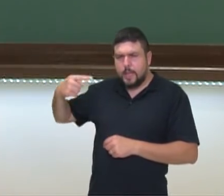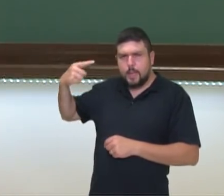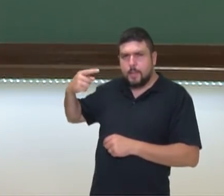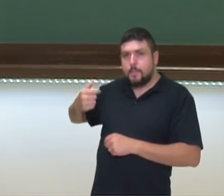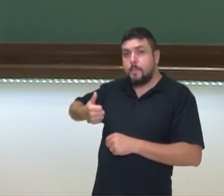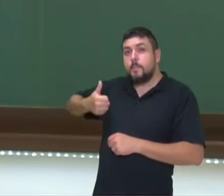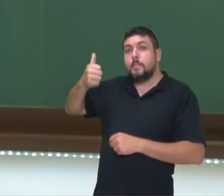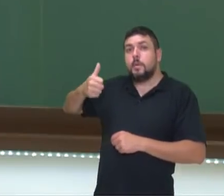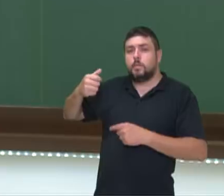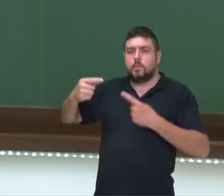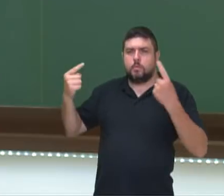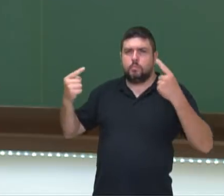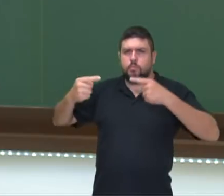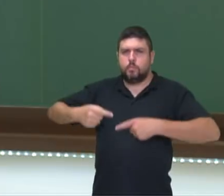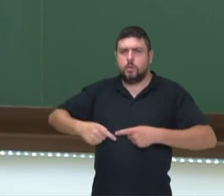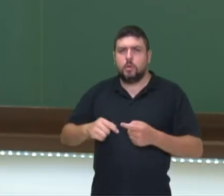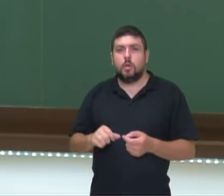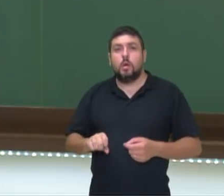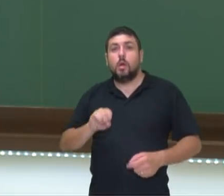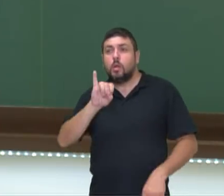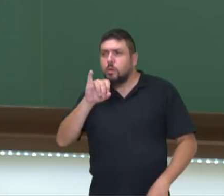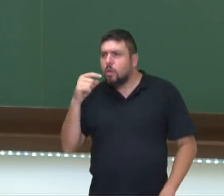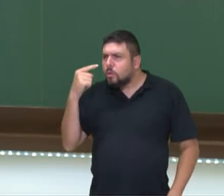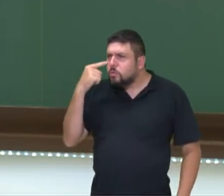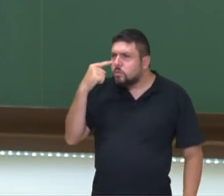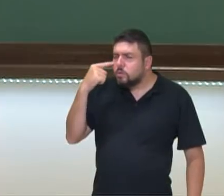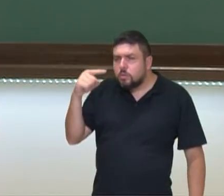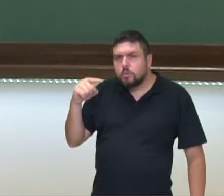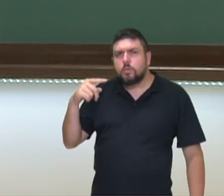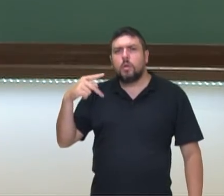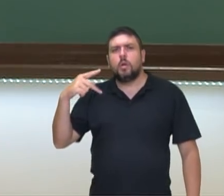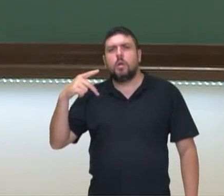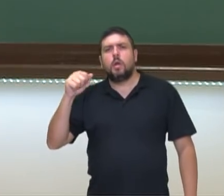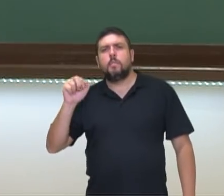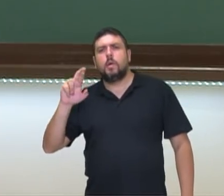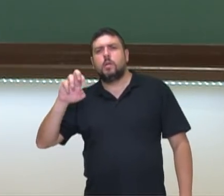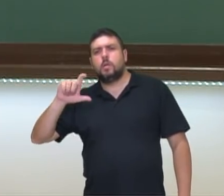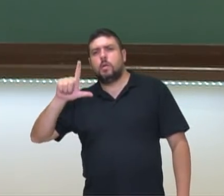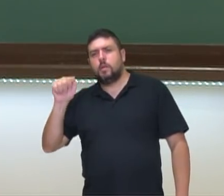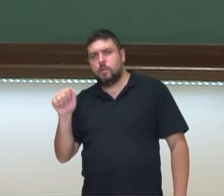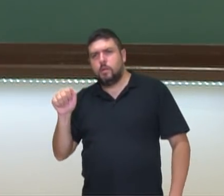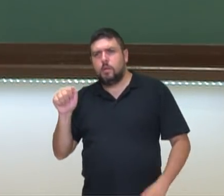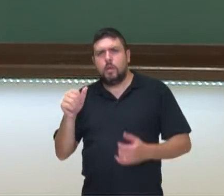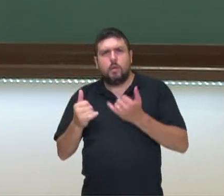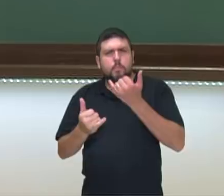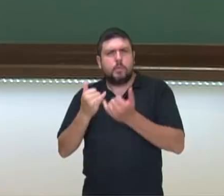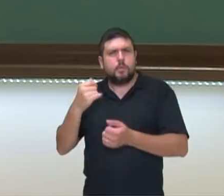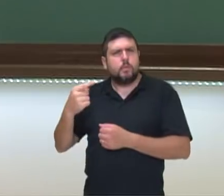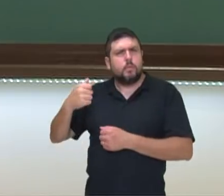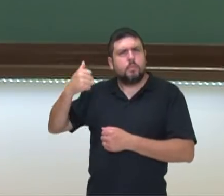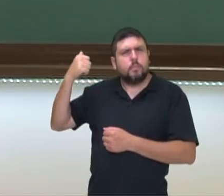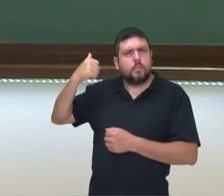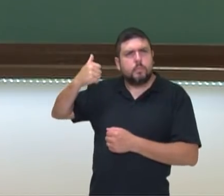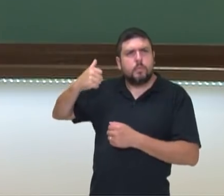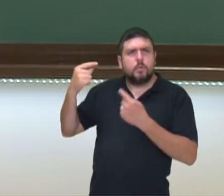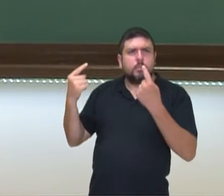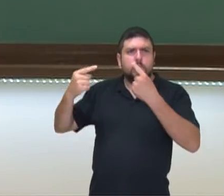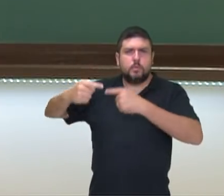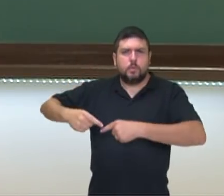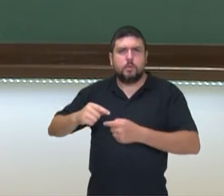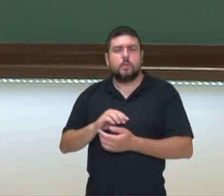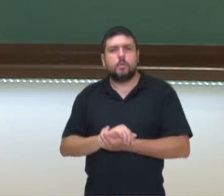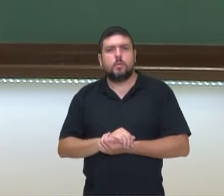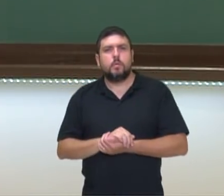que se eu quero descobrir uma das parcelas, isso aqui não está bem parecido com o primeiro, ó, primeiro desafio que a gente fez,